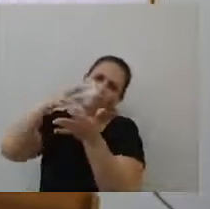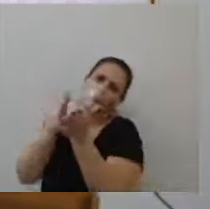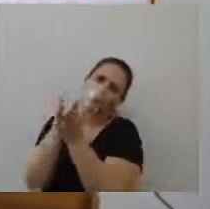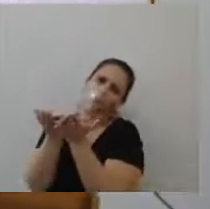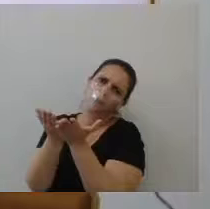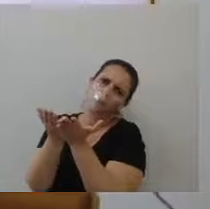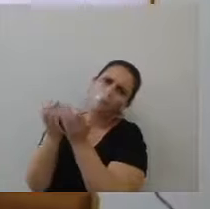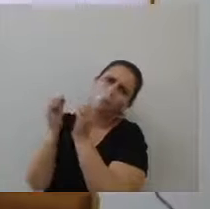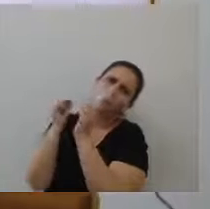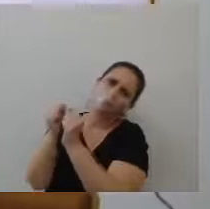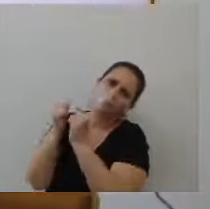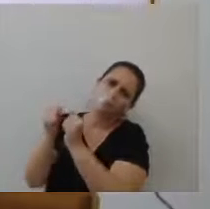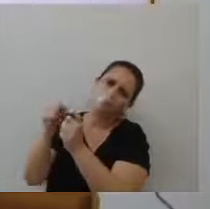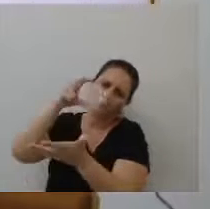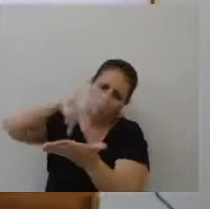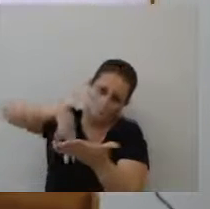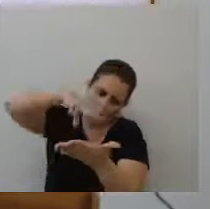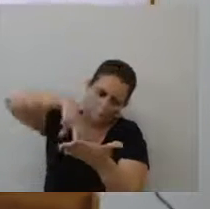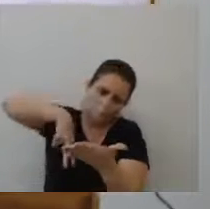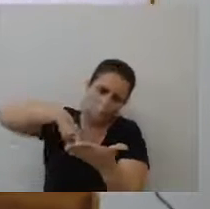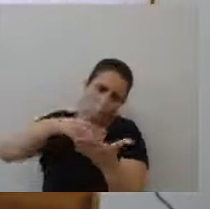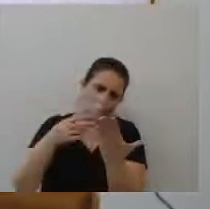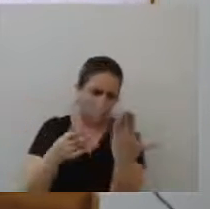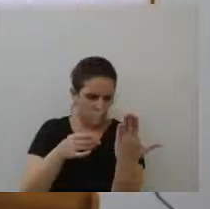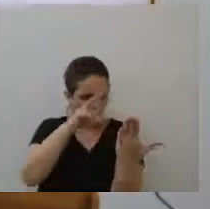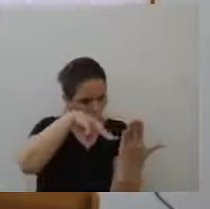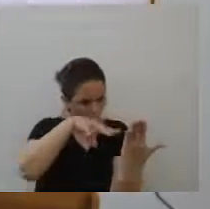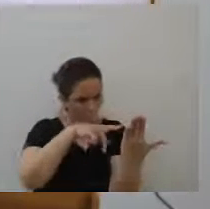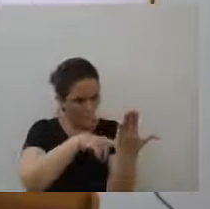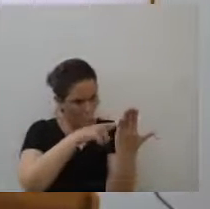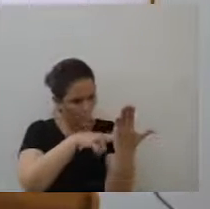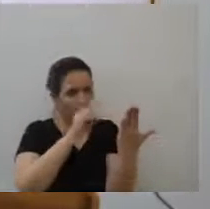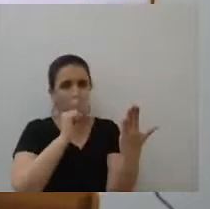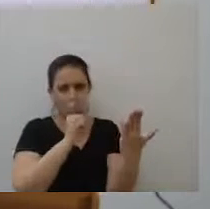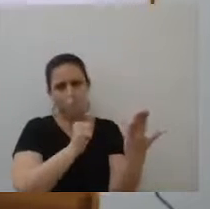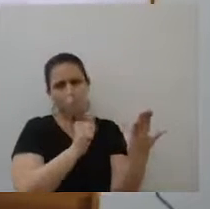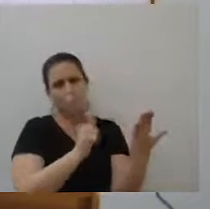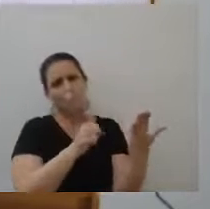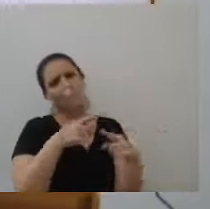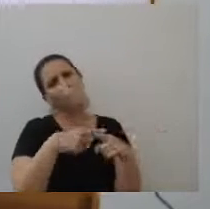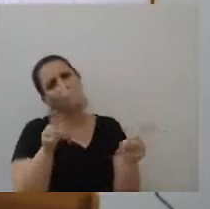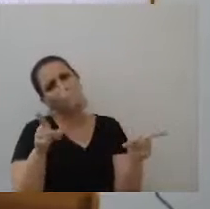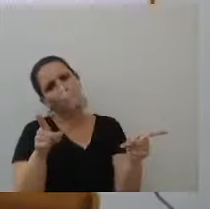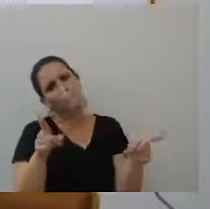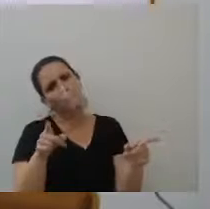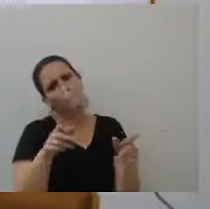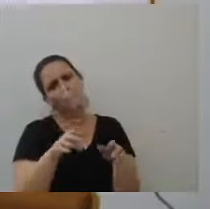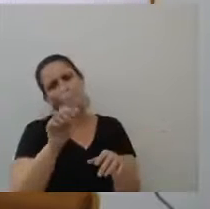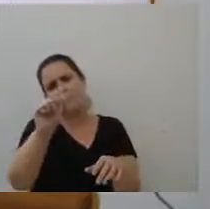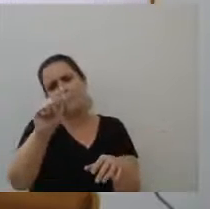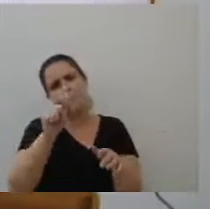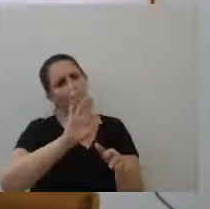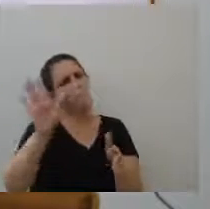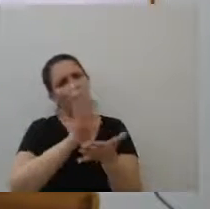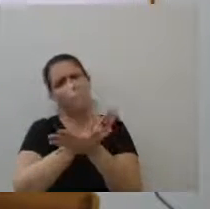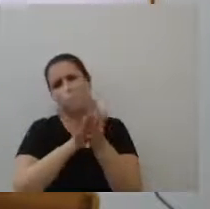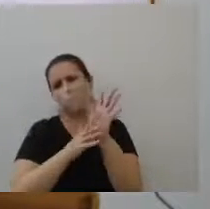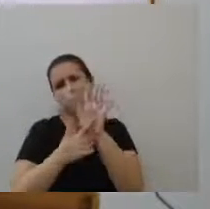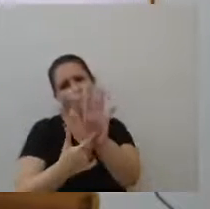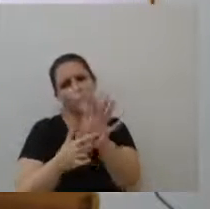uma semiose. Se o motorista vai tentar parar o seu carro, para pegar um segundo exemplo, e ver lá a letra E de